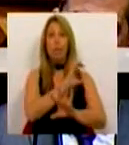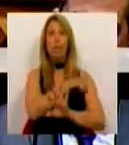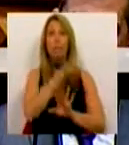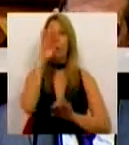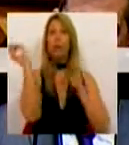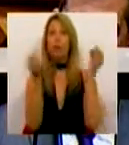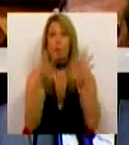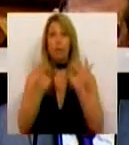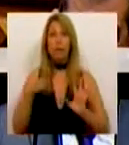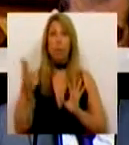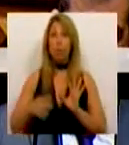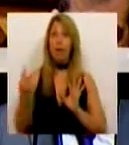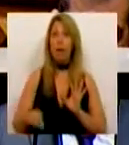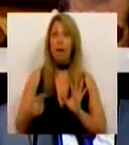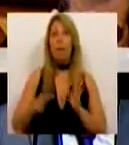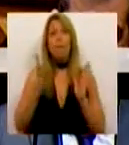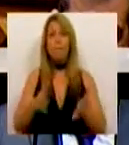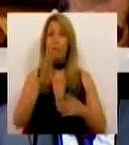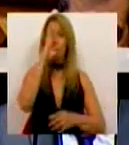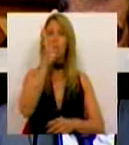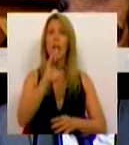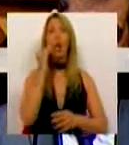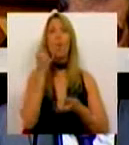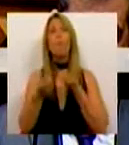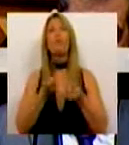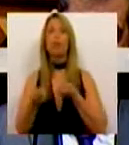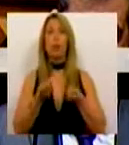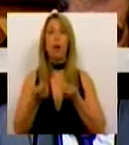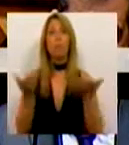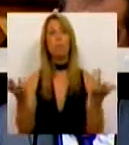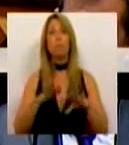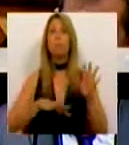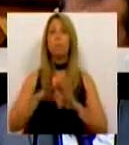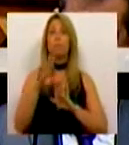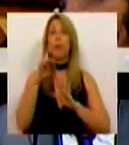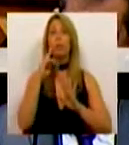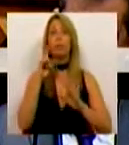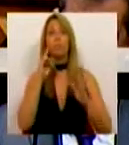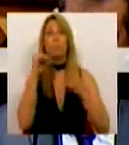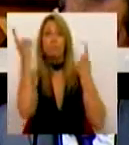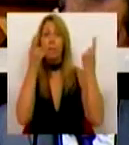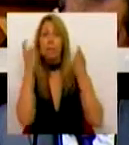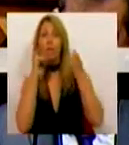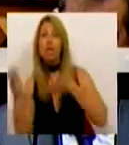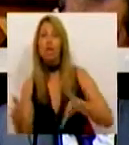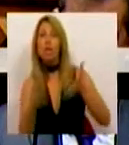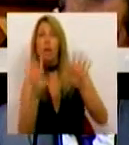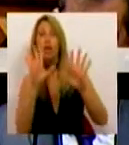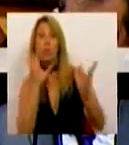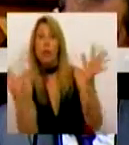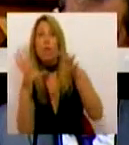como o português tem de o saber gerir, fazendo uso de pensamento estratégico sabiamente misturado com